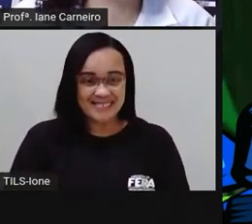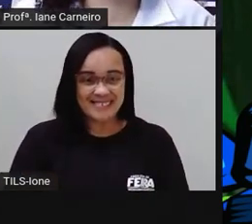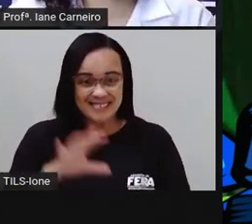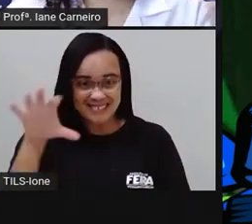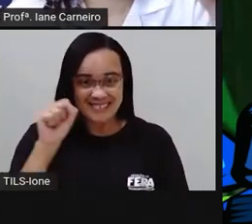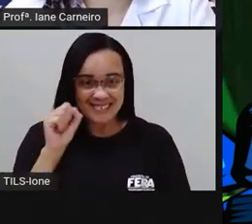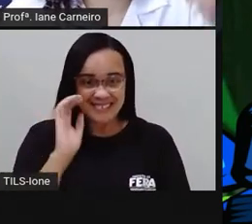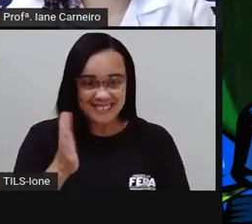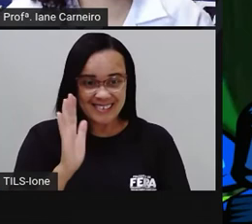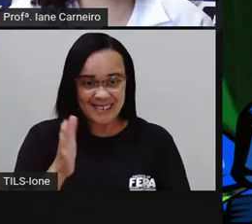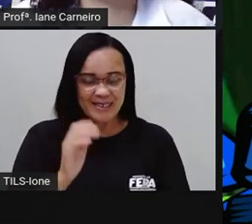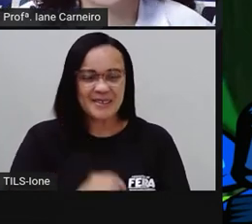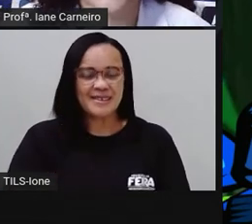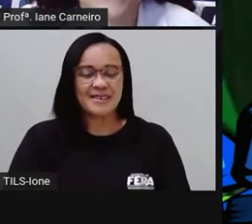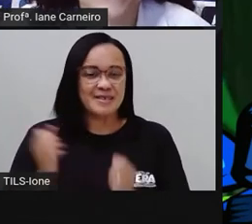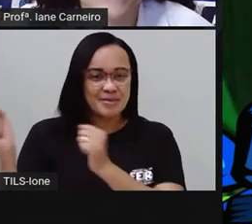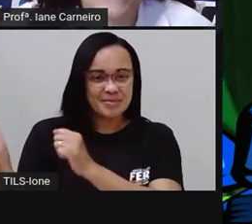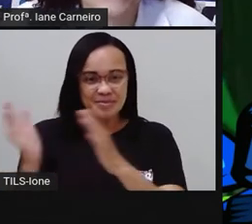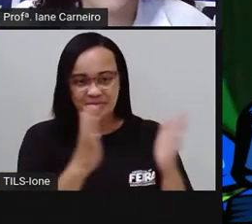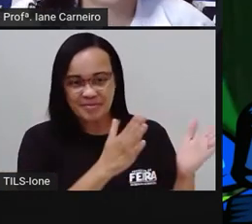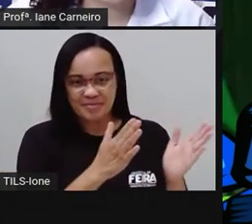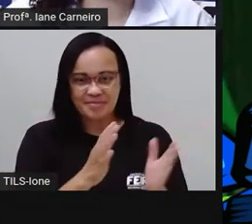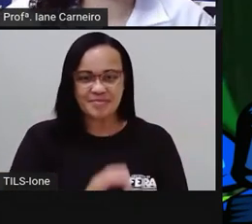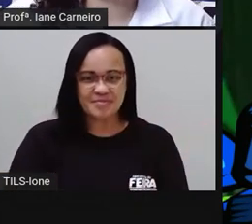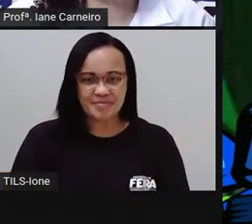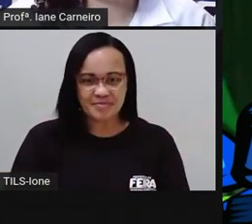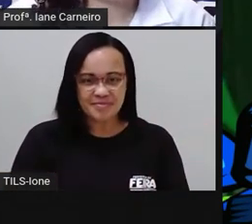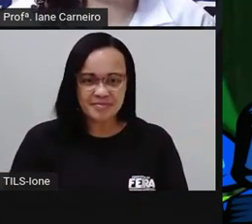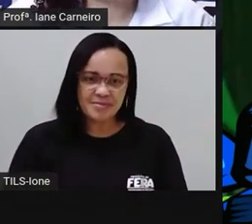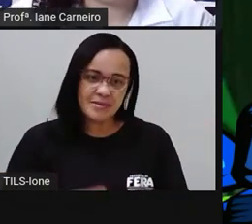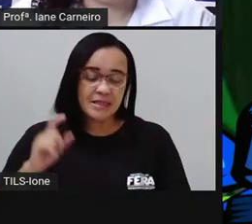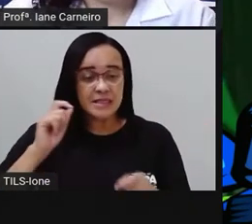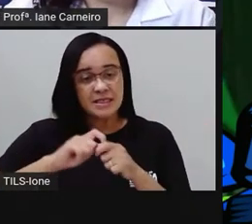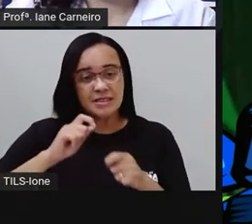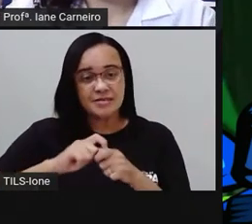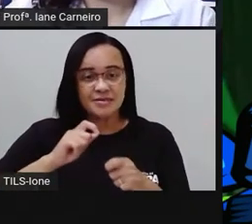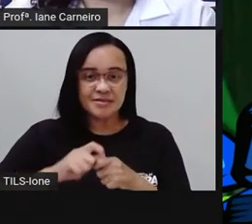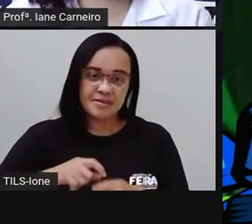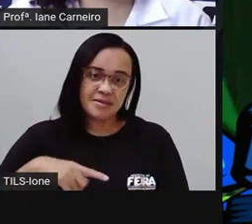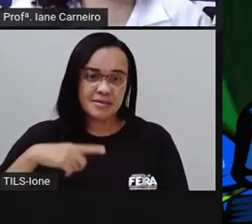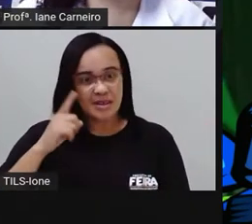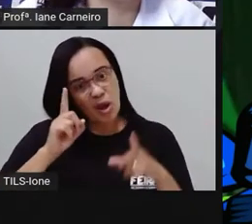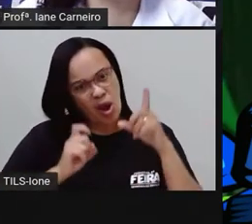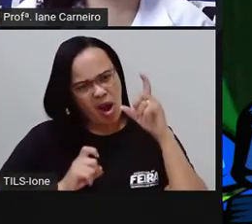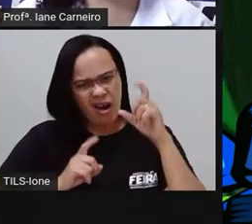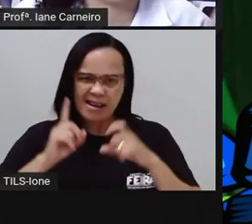Pegaram? Próximo. Faça uma careta.